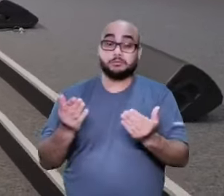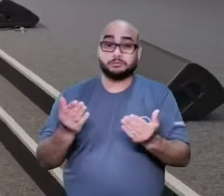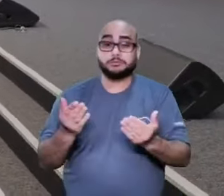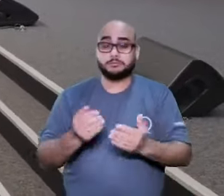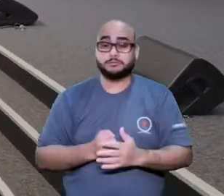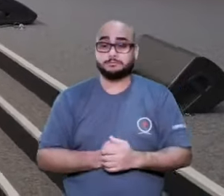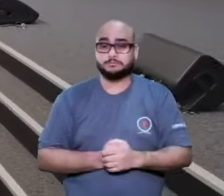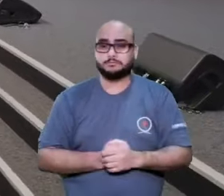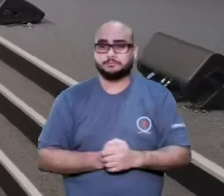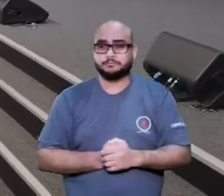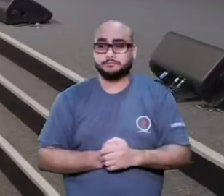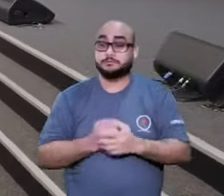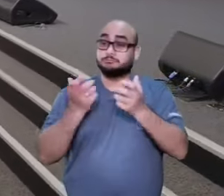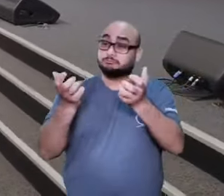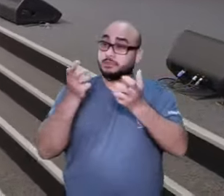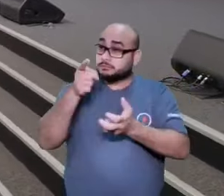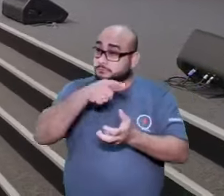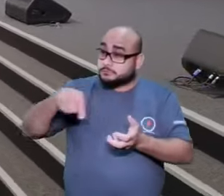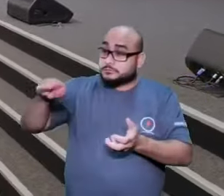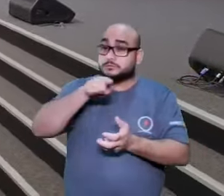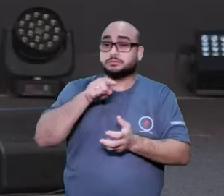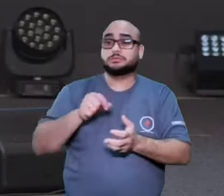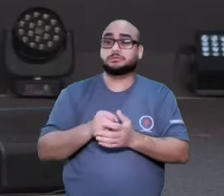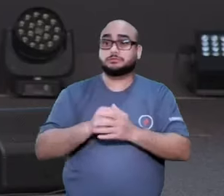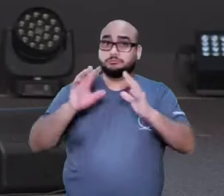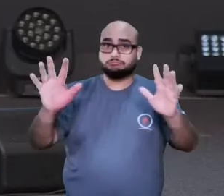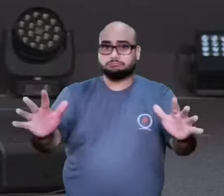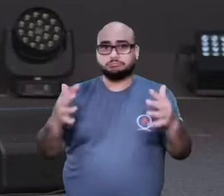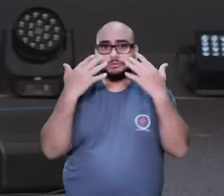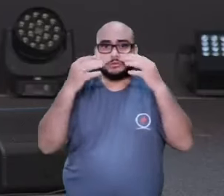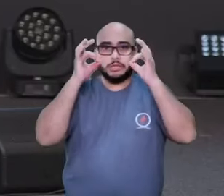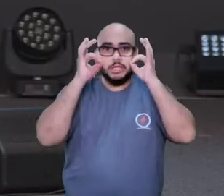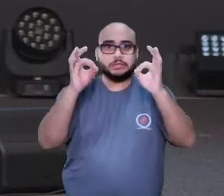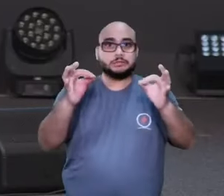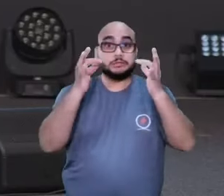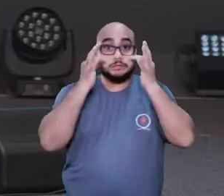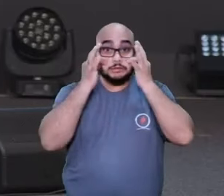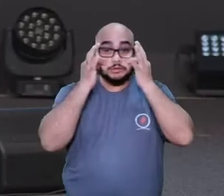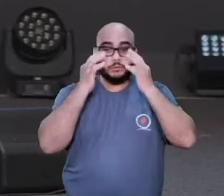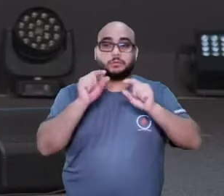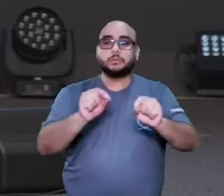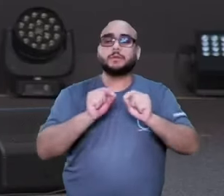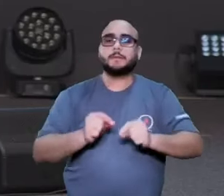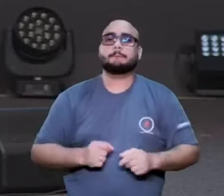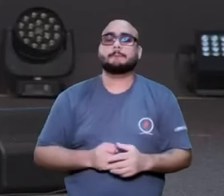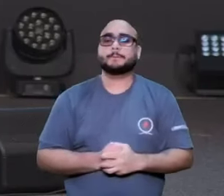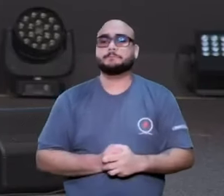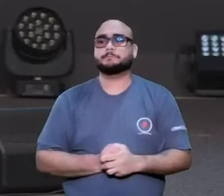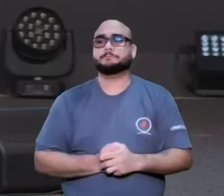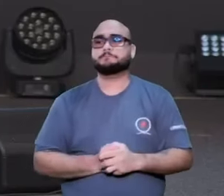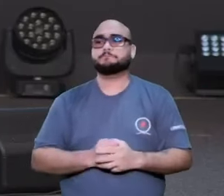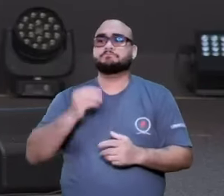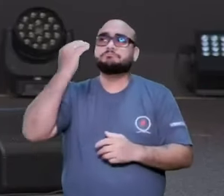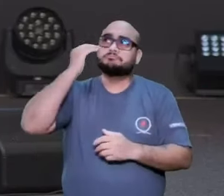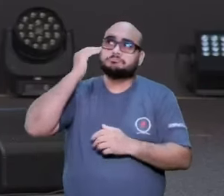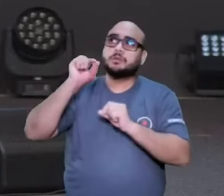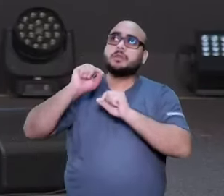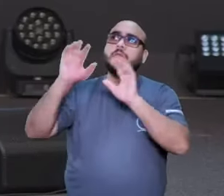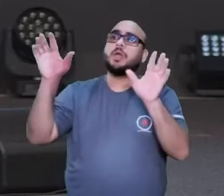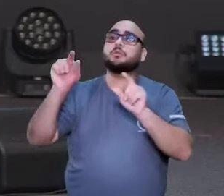que você que está me ouvindo aqui hoje e passando por esse processo